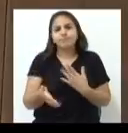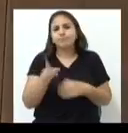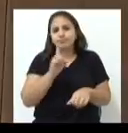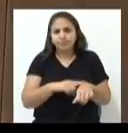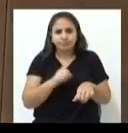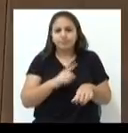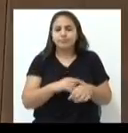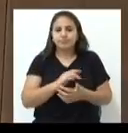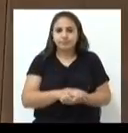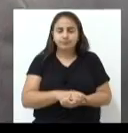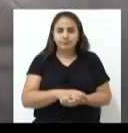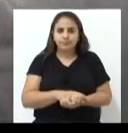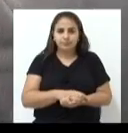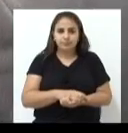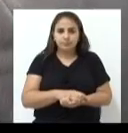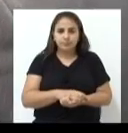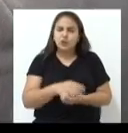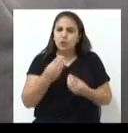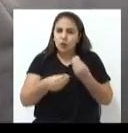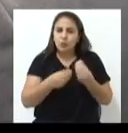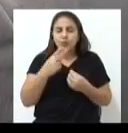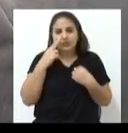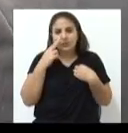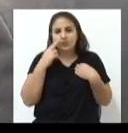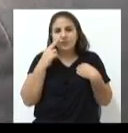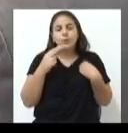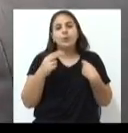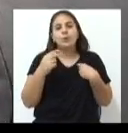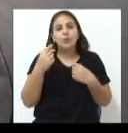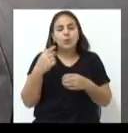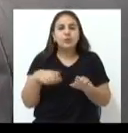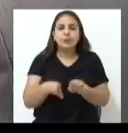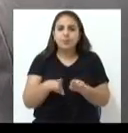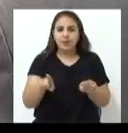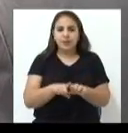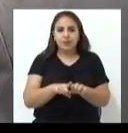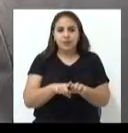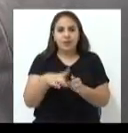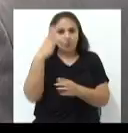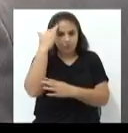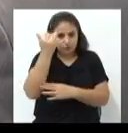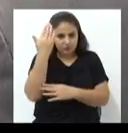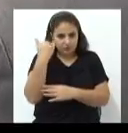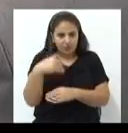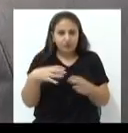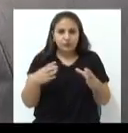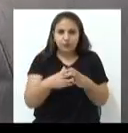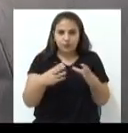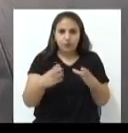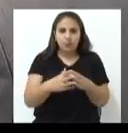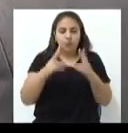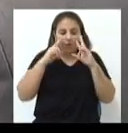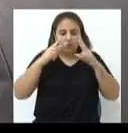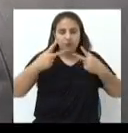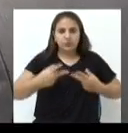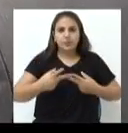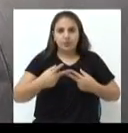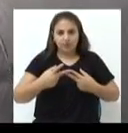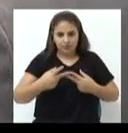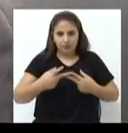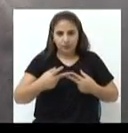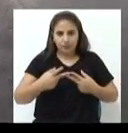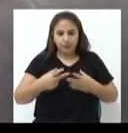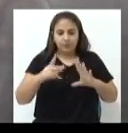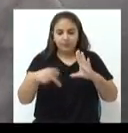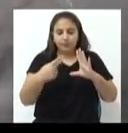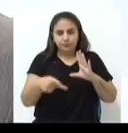falo. Como você viu, o sucesso do departamento foi reconhecido pela Câmara e pelo vereador João